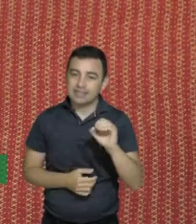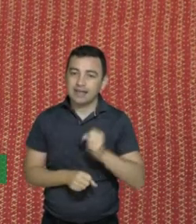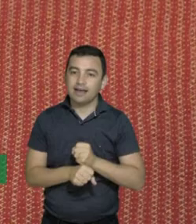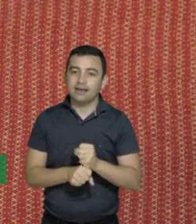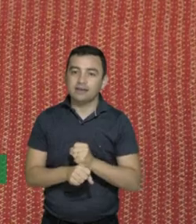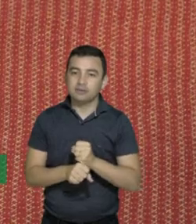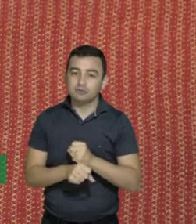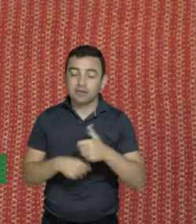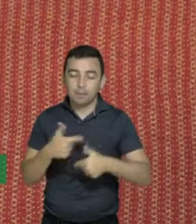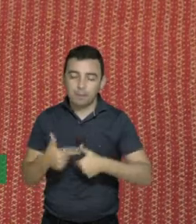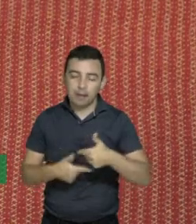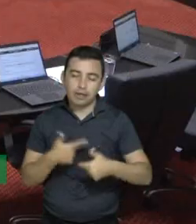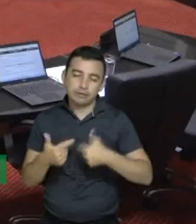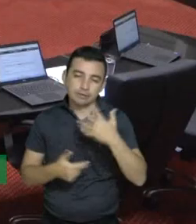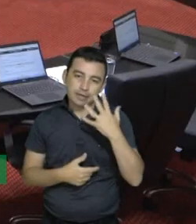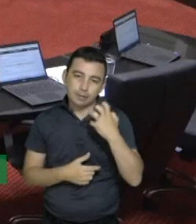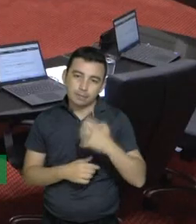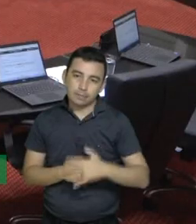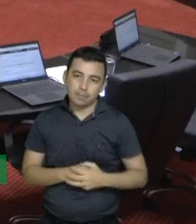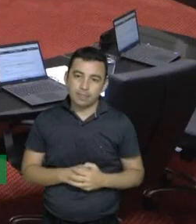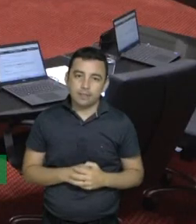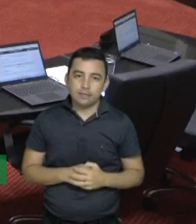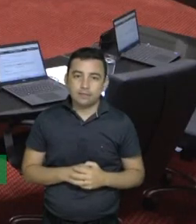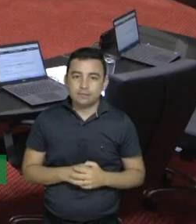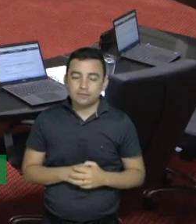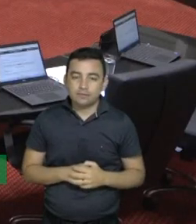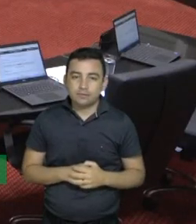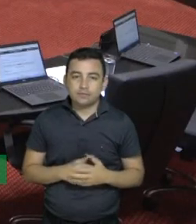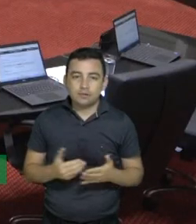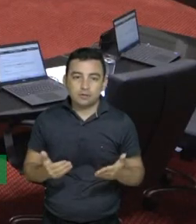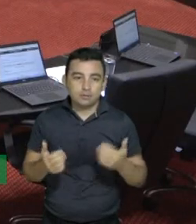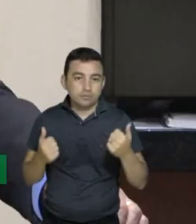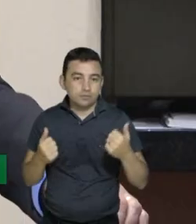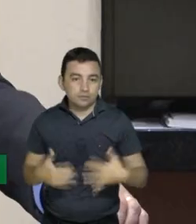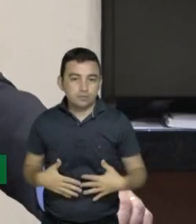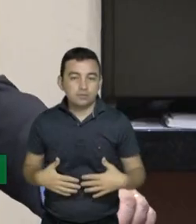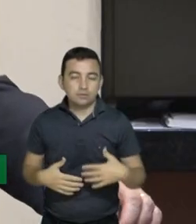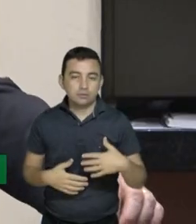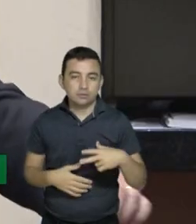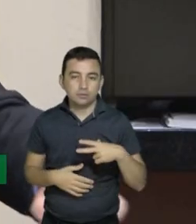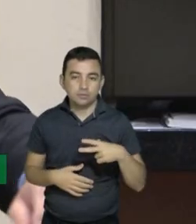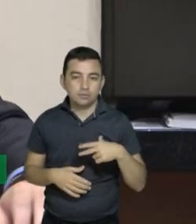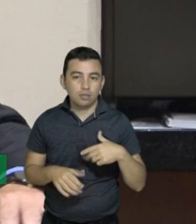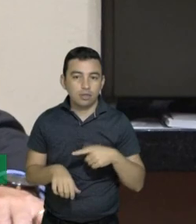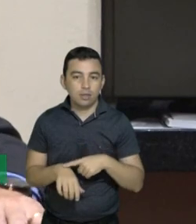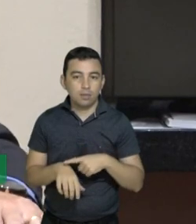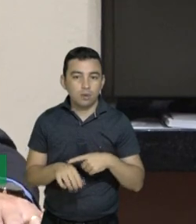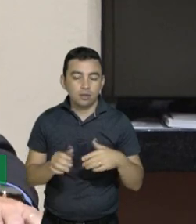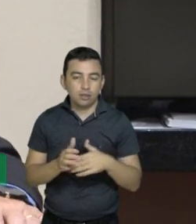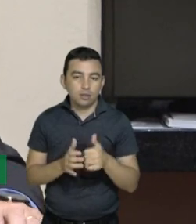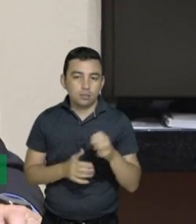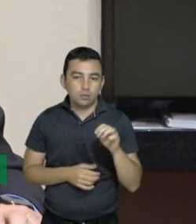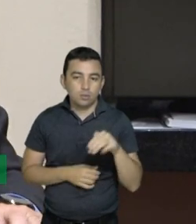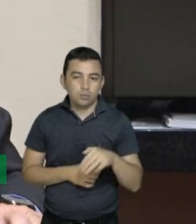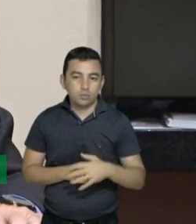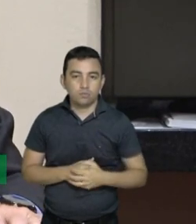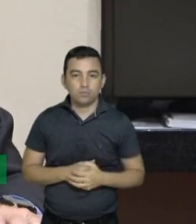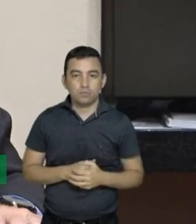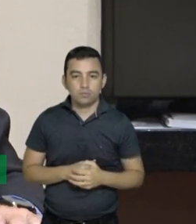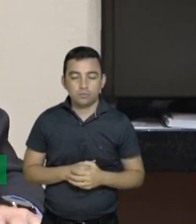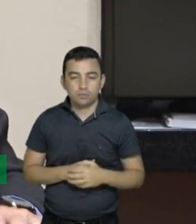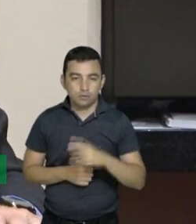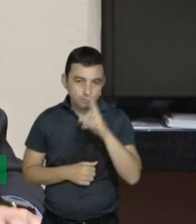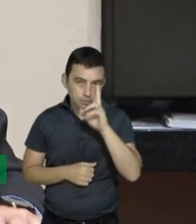trabalho e seriedade muito obrigado por exemplo passamos as explicações pessoais pelo tempo de até 10 minutos para usar a palavra Deputado